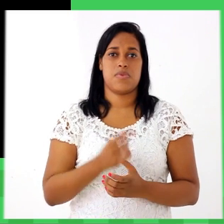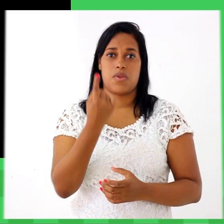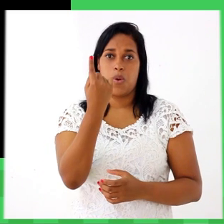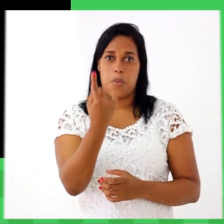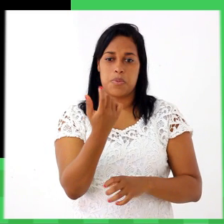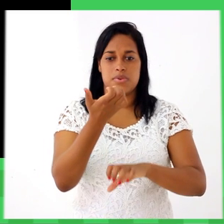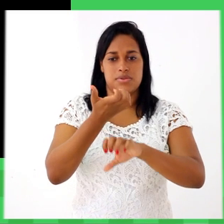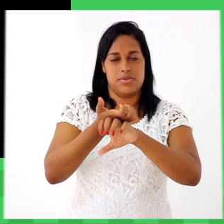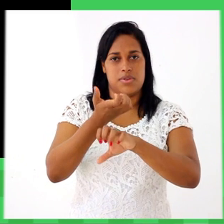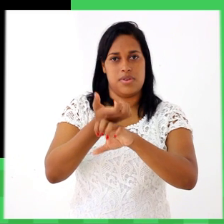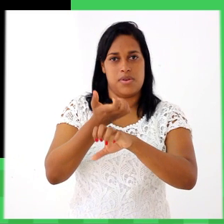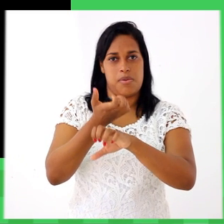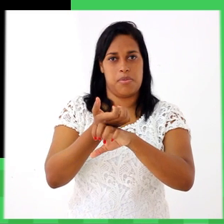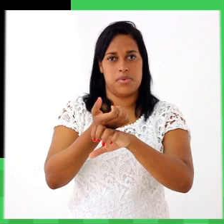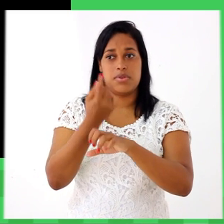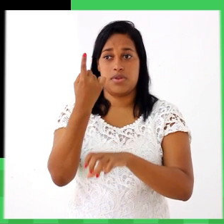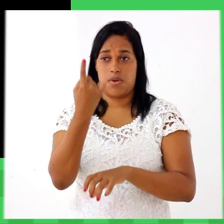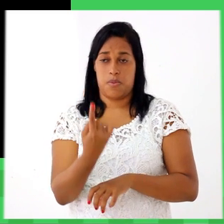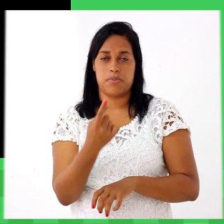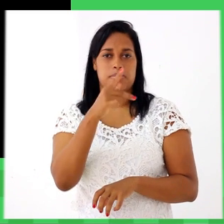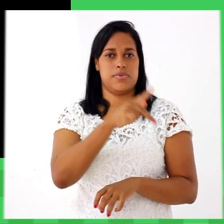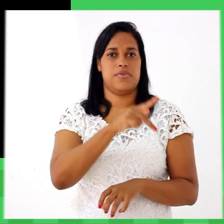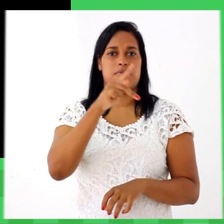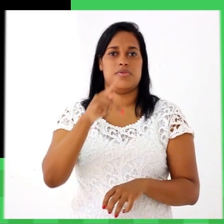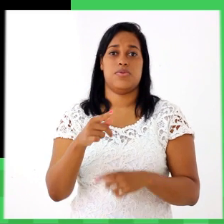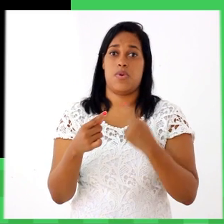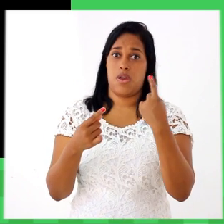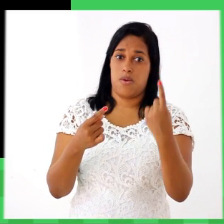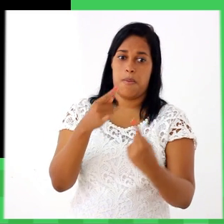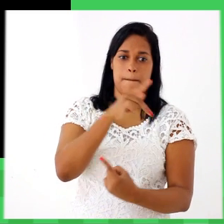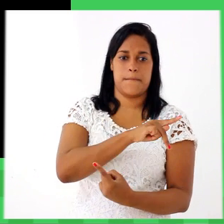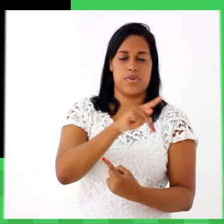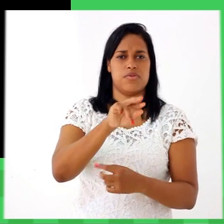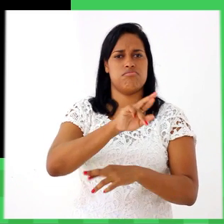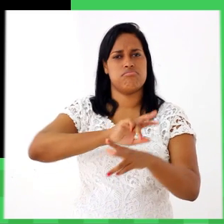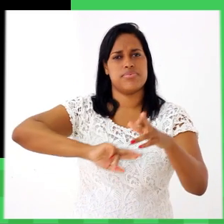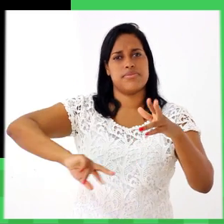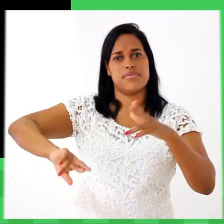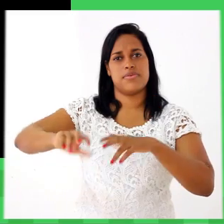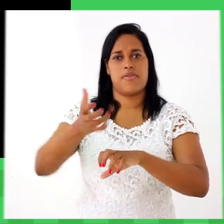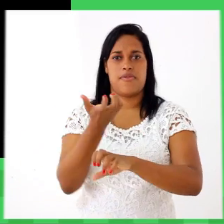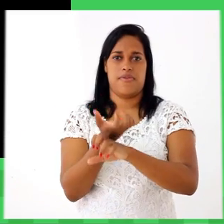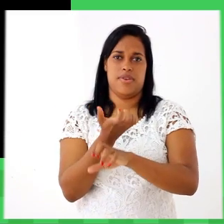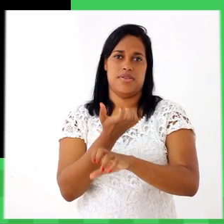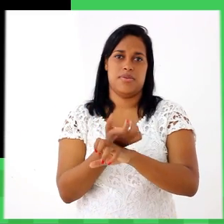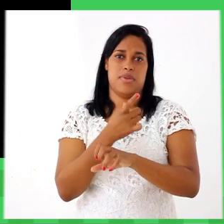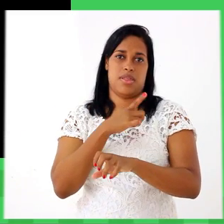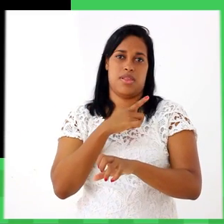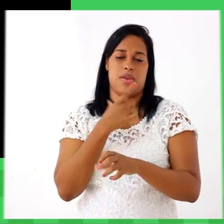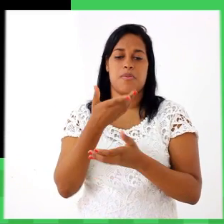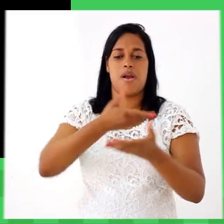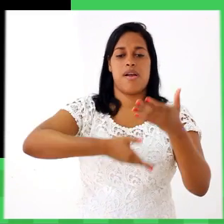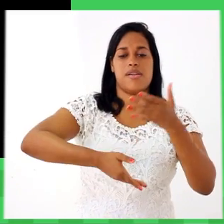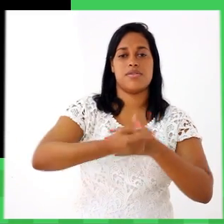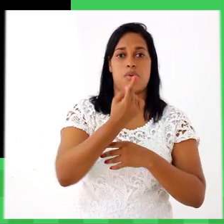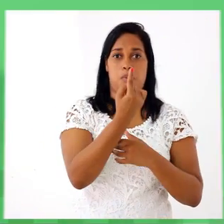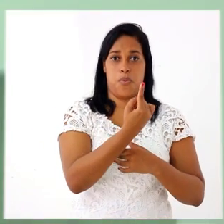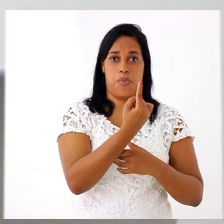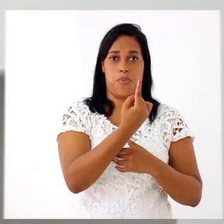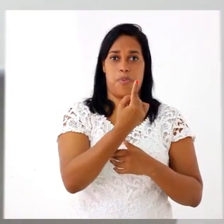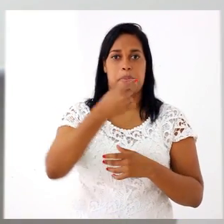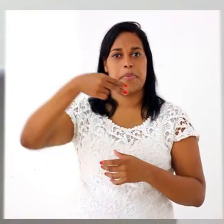uma disciplina é dada por um professor e um professor pode ter várias disciplinas, então você tem uma relação de 1 para N. Lembra